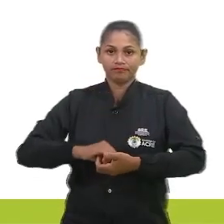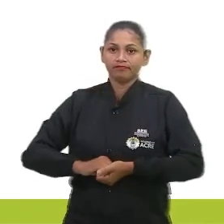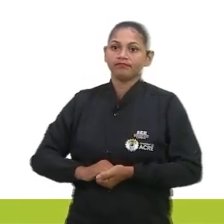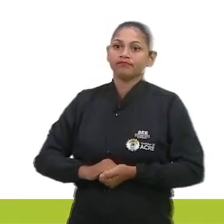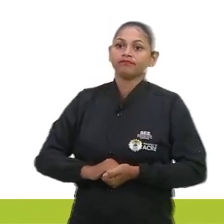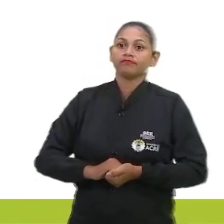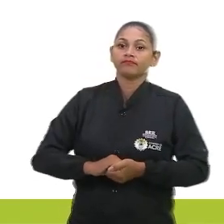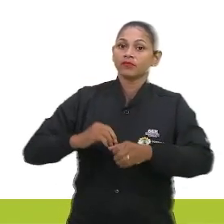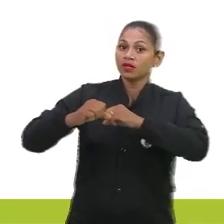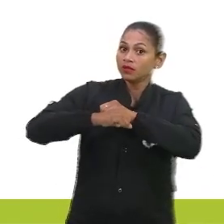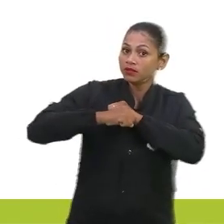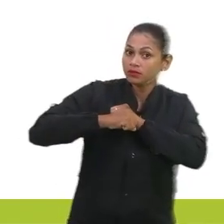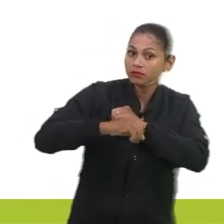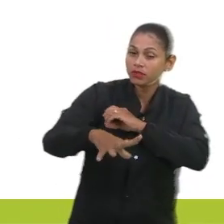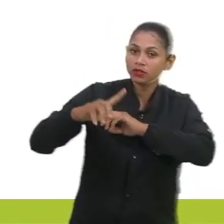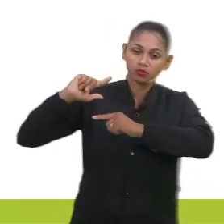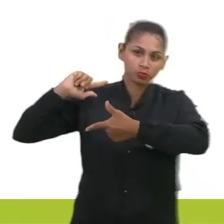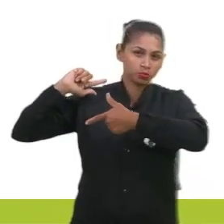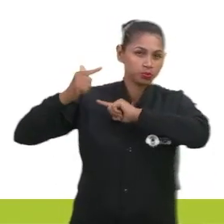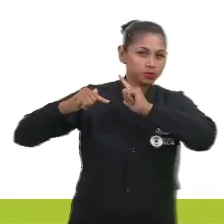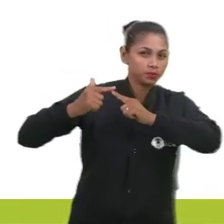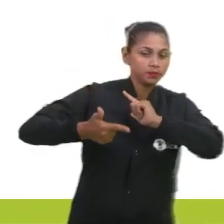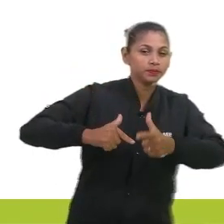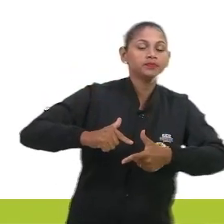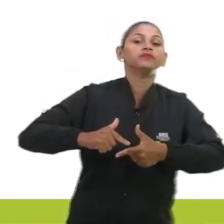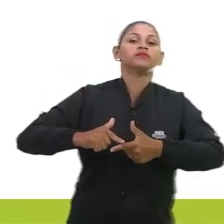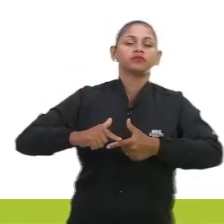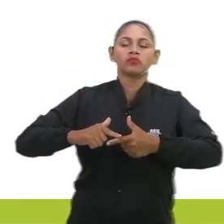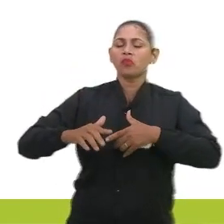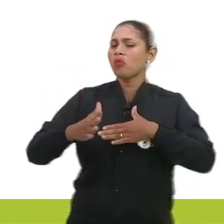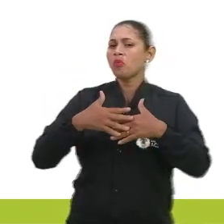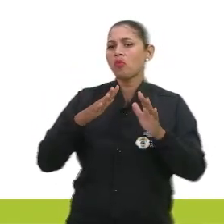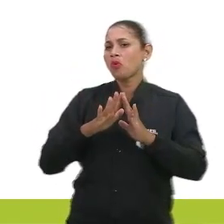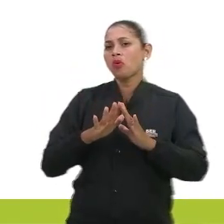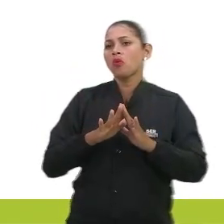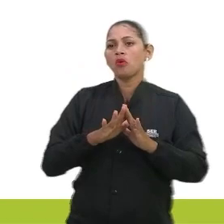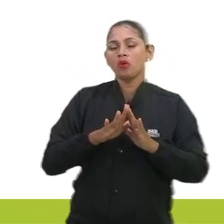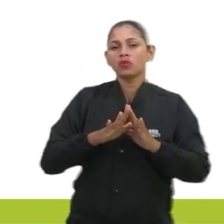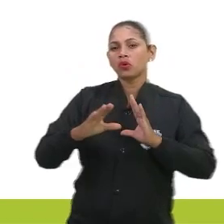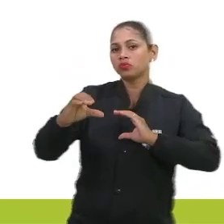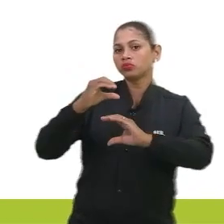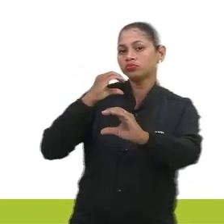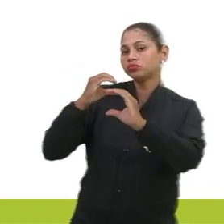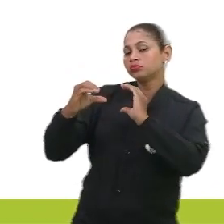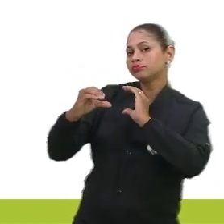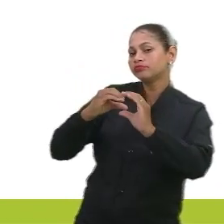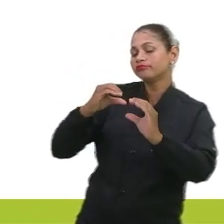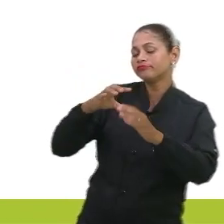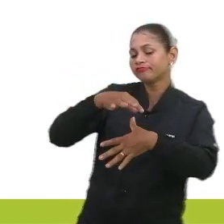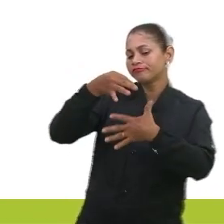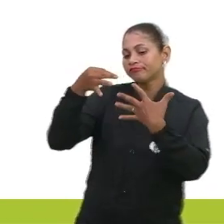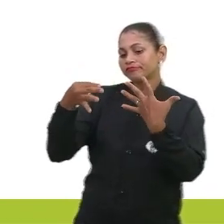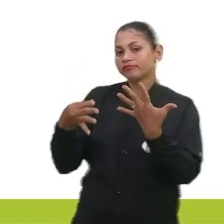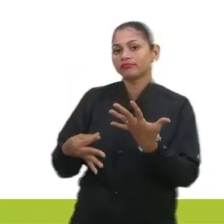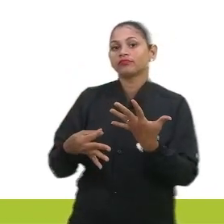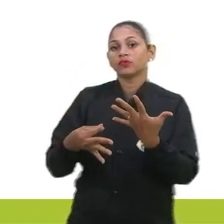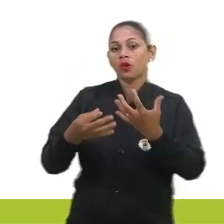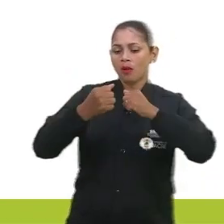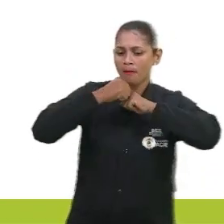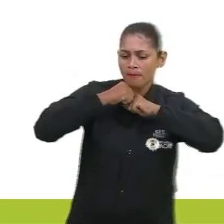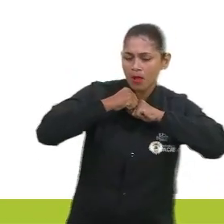As mídias tradicionais são qualquer meio de comunicação usado para